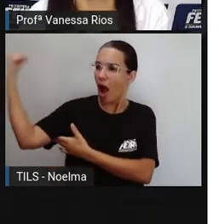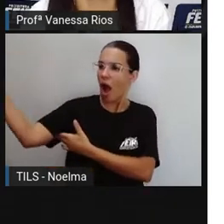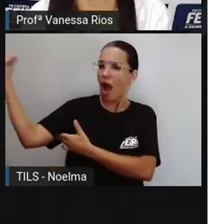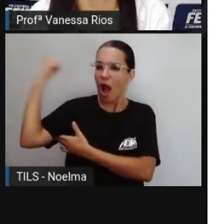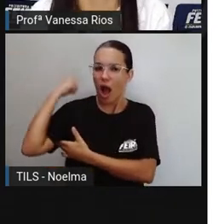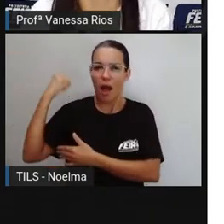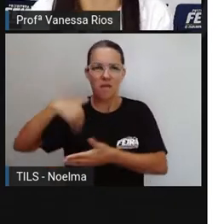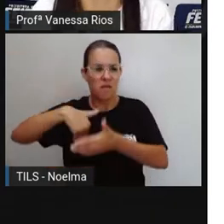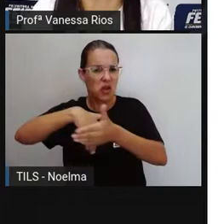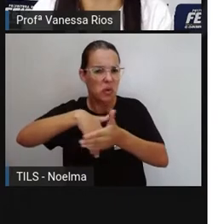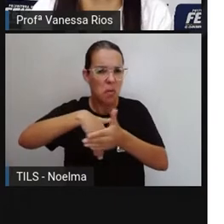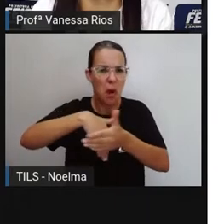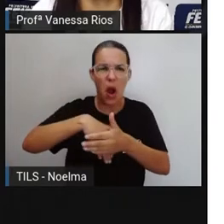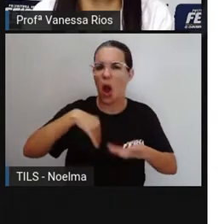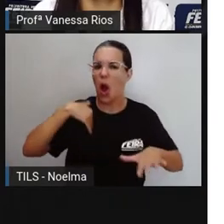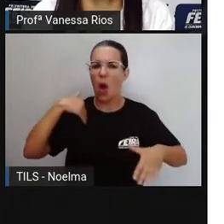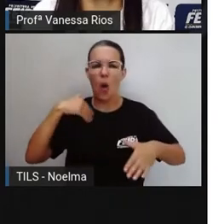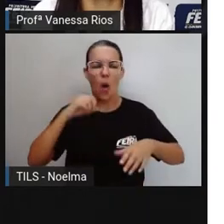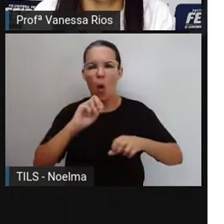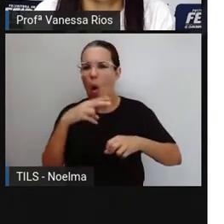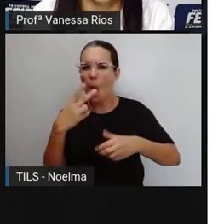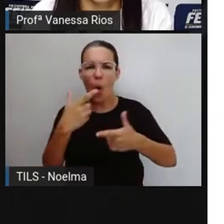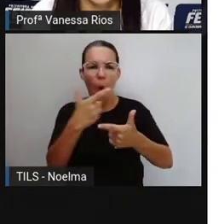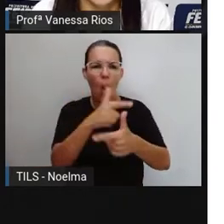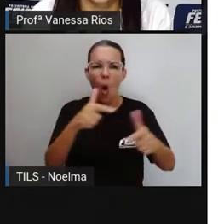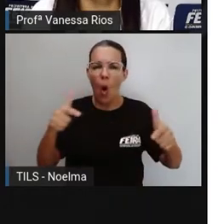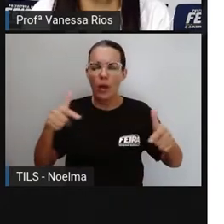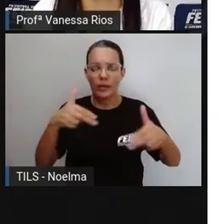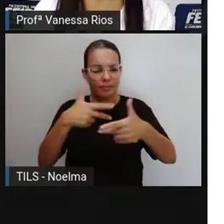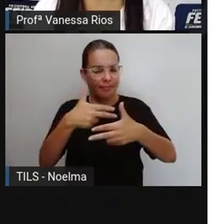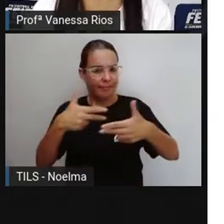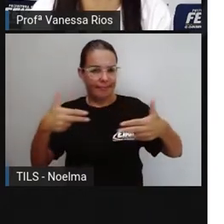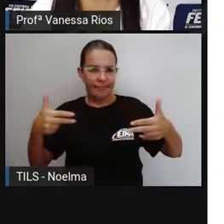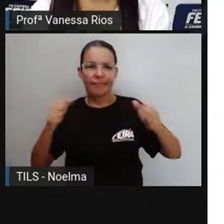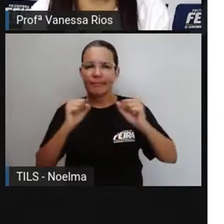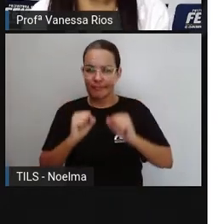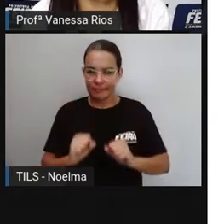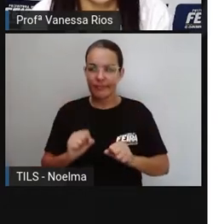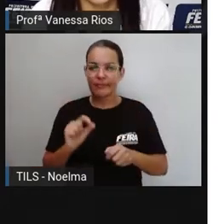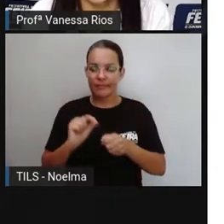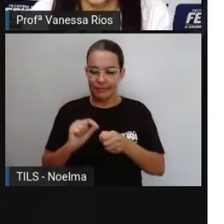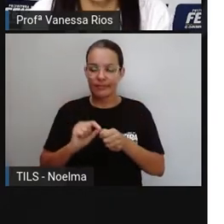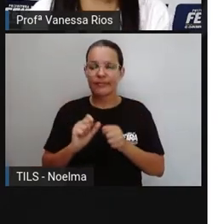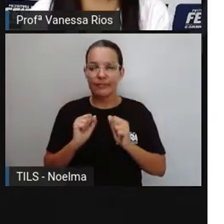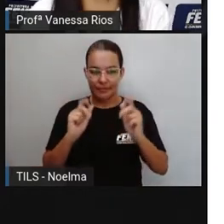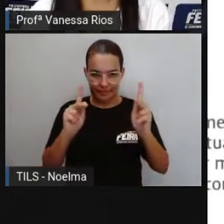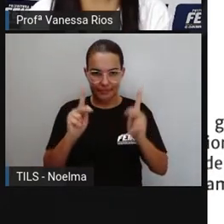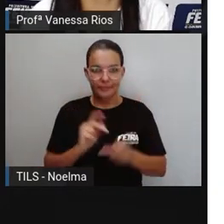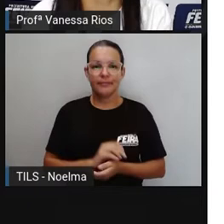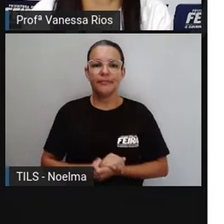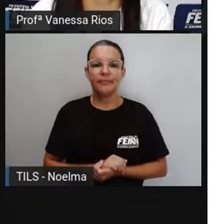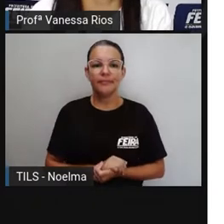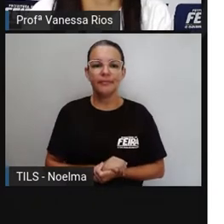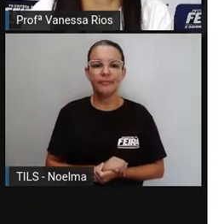outra atividade que você possa desenvolver no seu dia a dia e que faça essa movimentação do seu corpo.